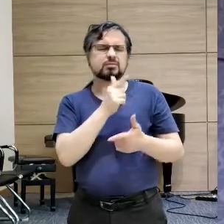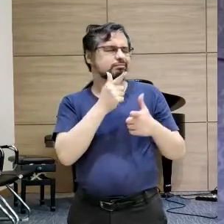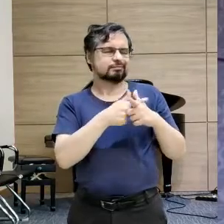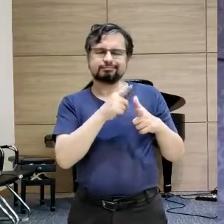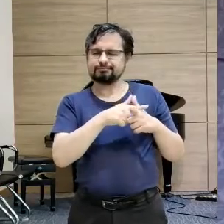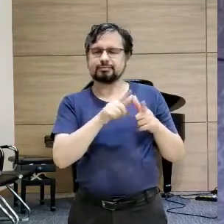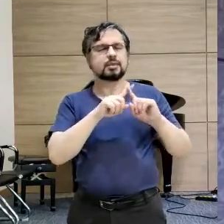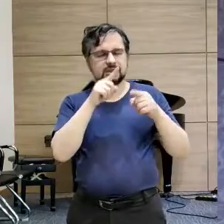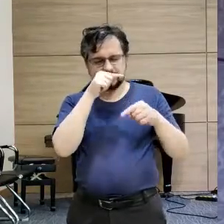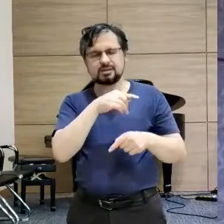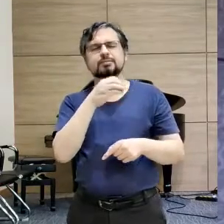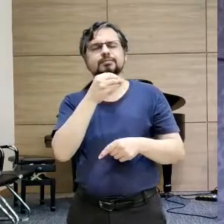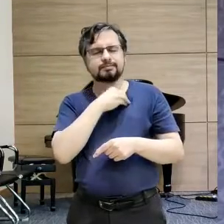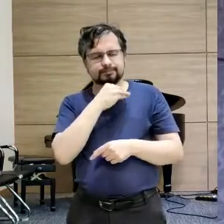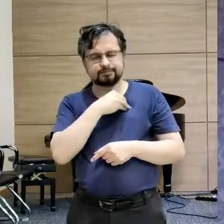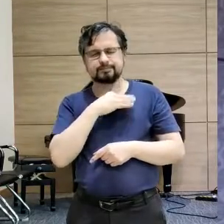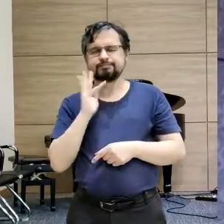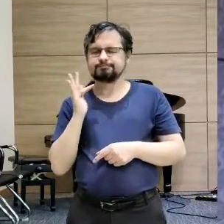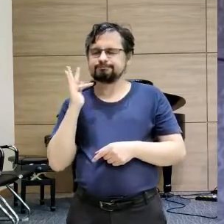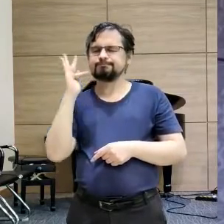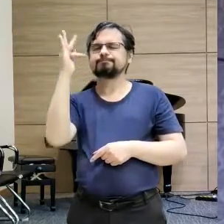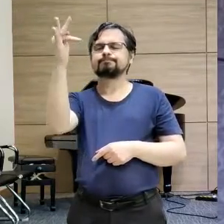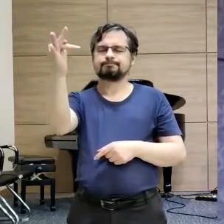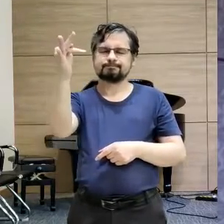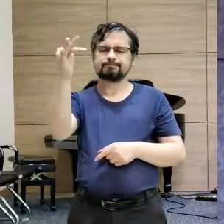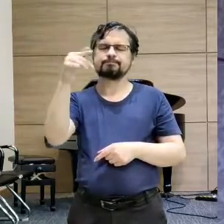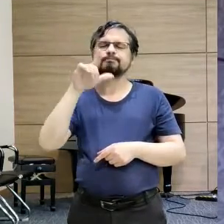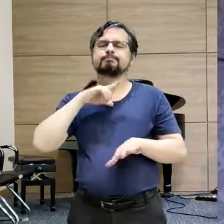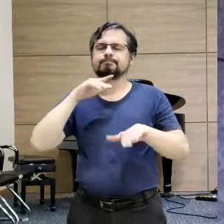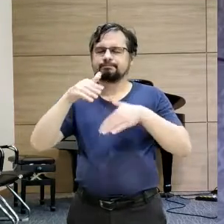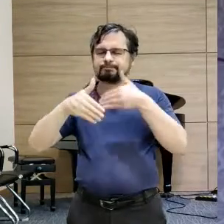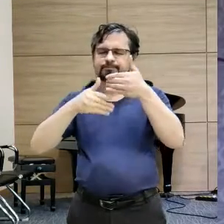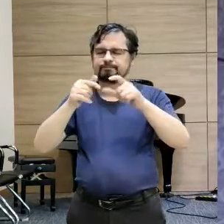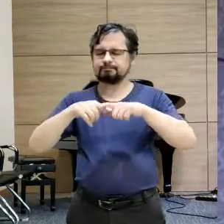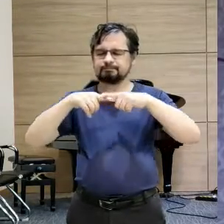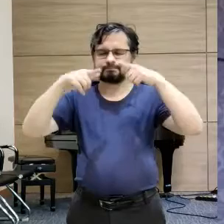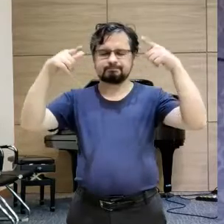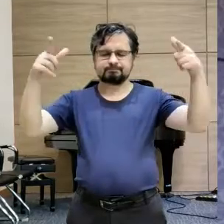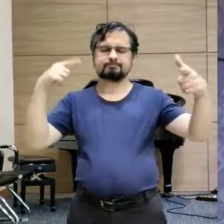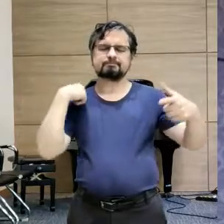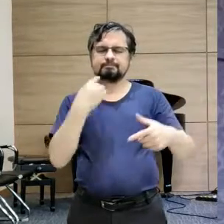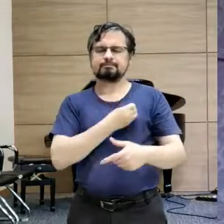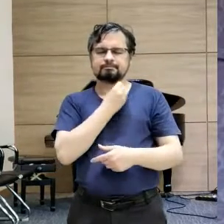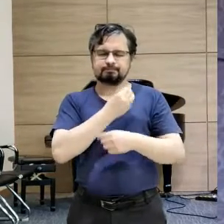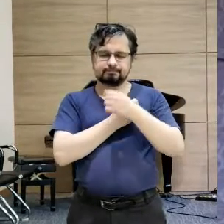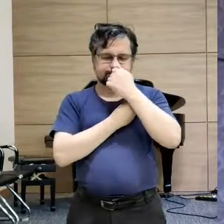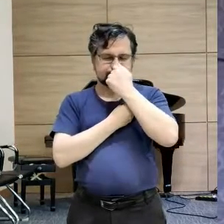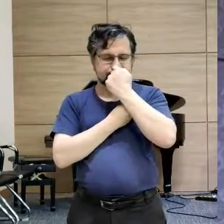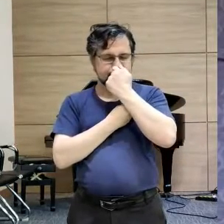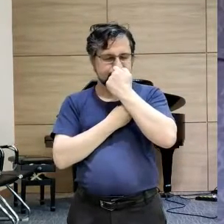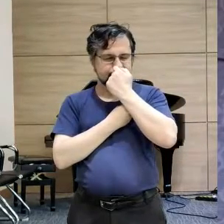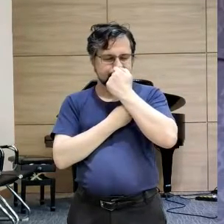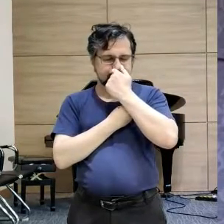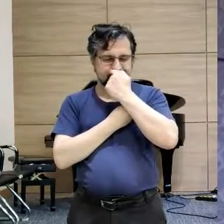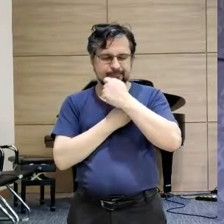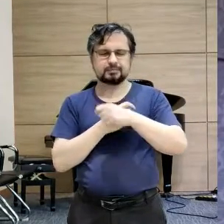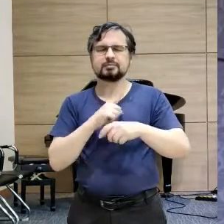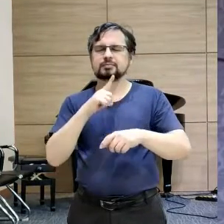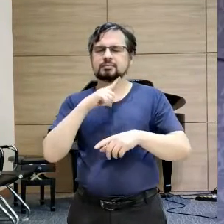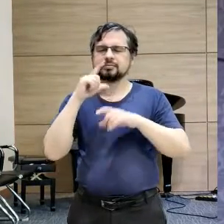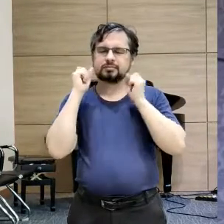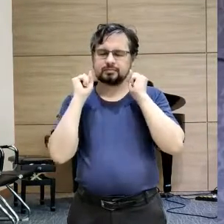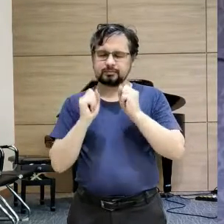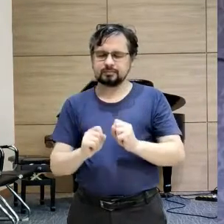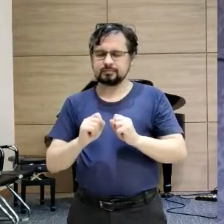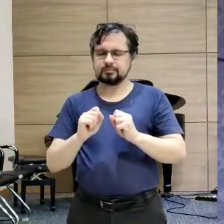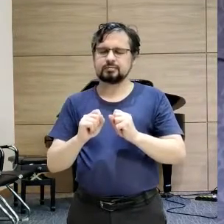esses pecadilhos, lá na frente, se tornam gigantes na nossa vida, e têm o poder